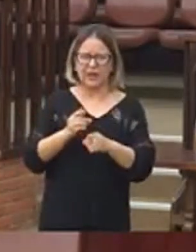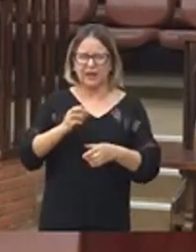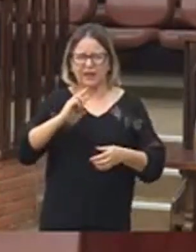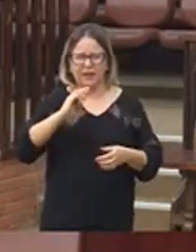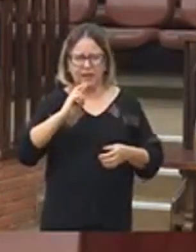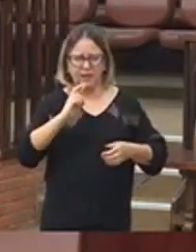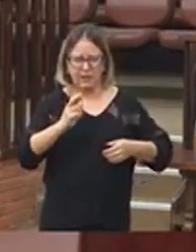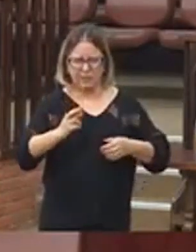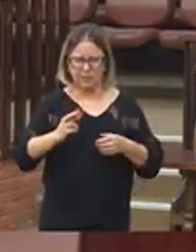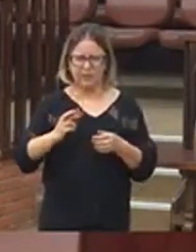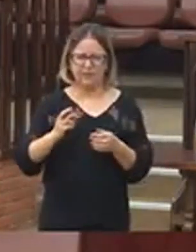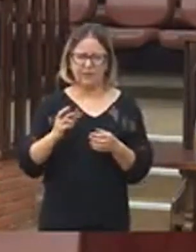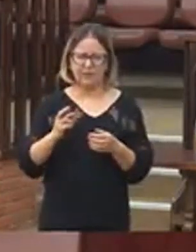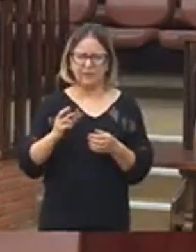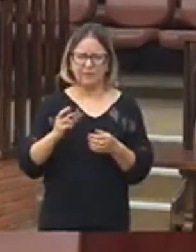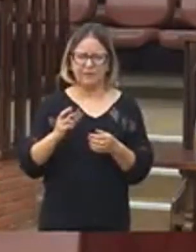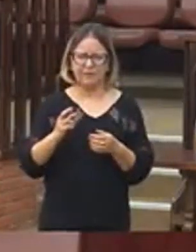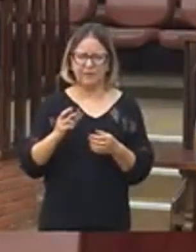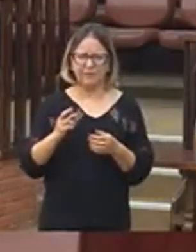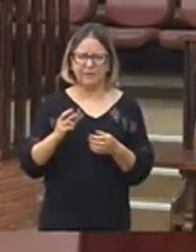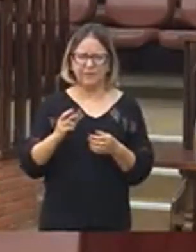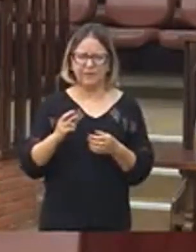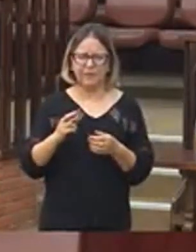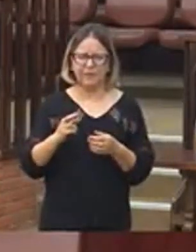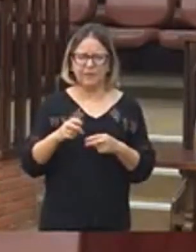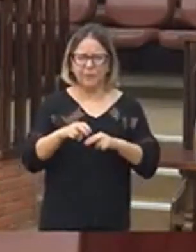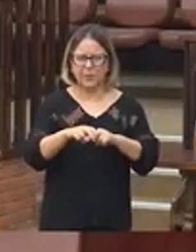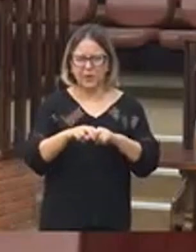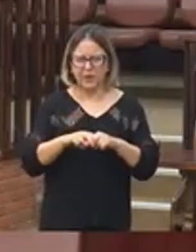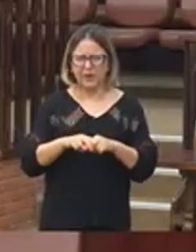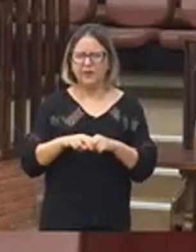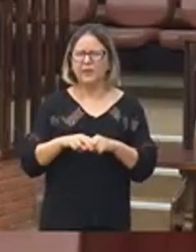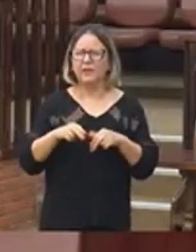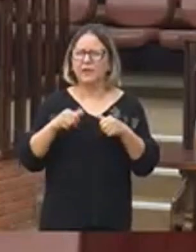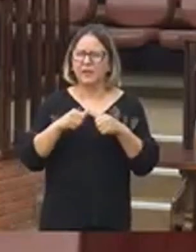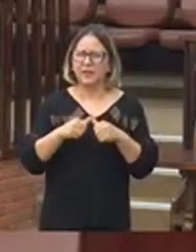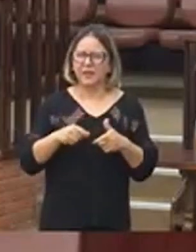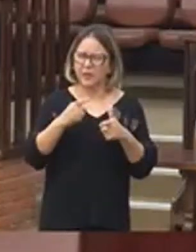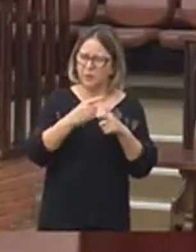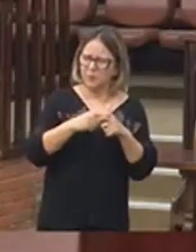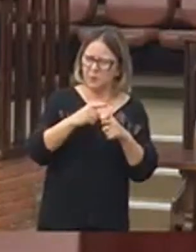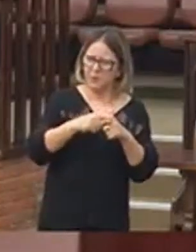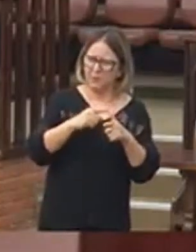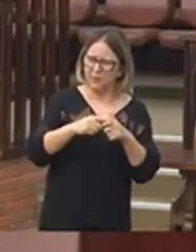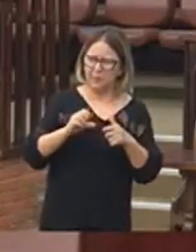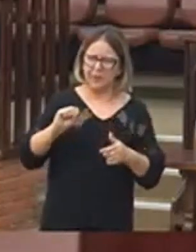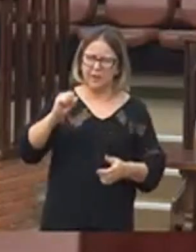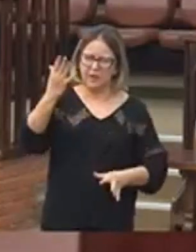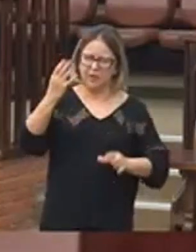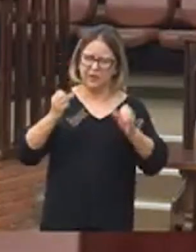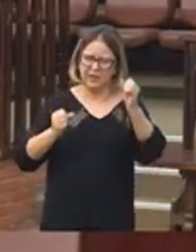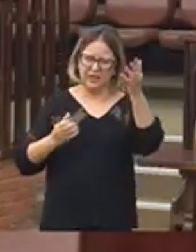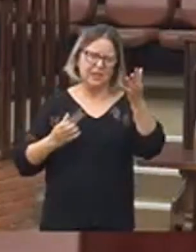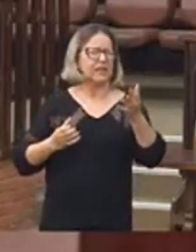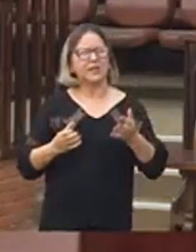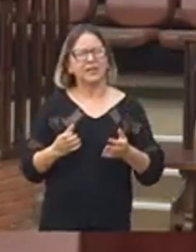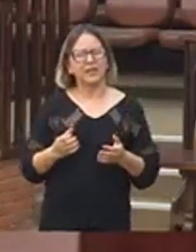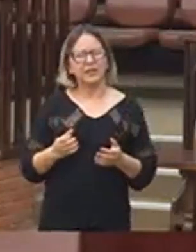coletivas para resolver estas questões que estão deixando tantas